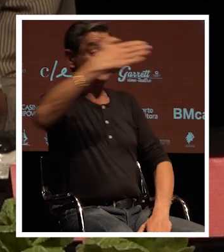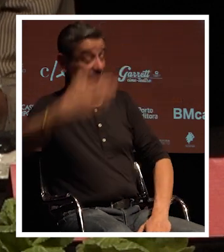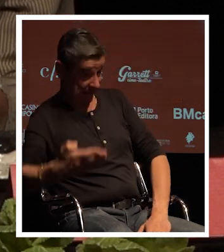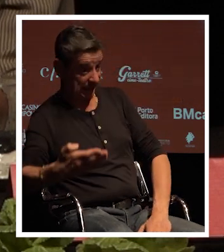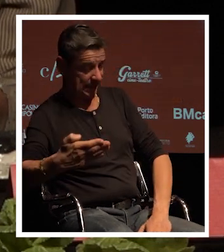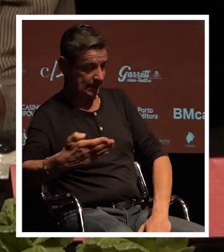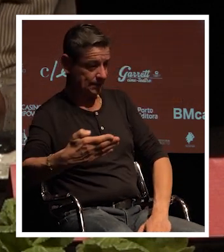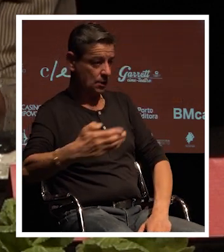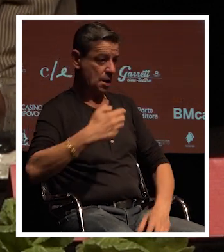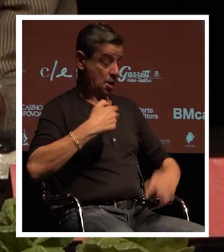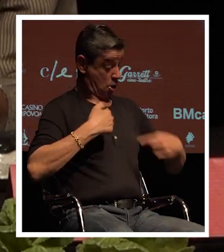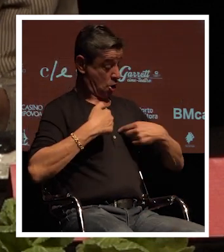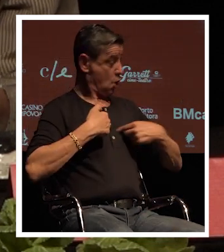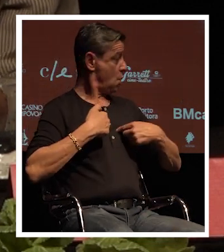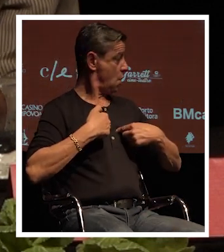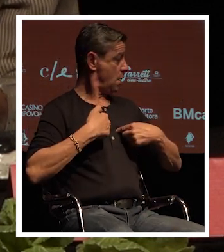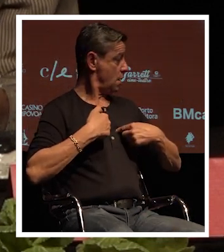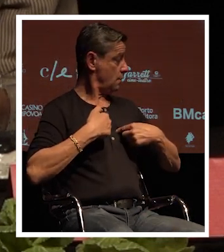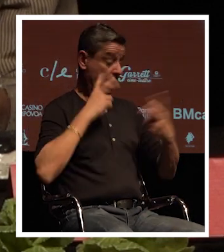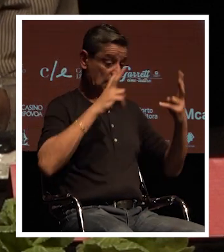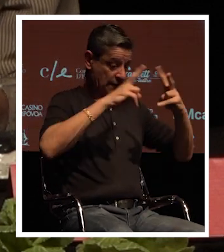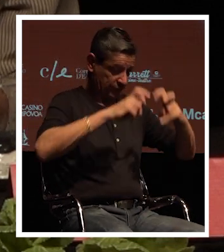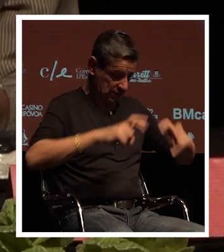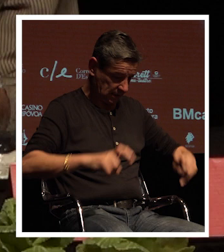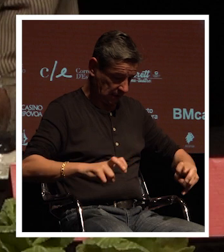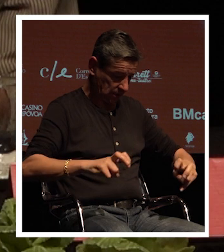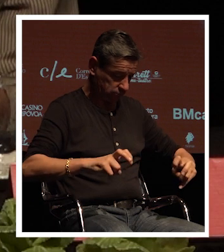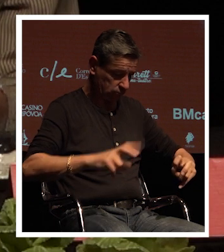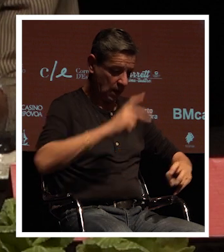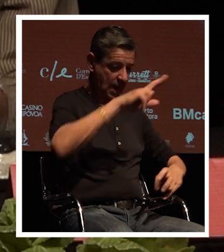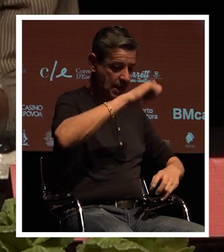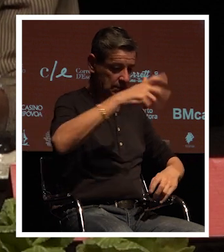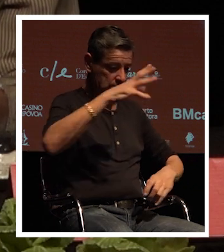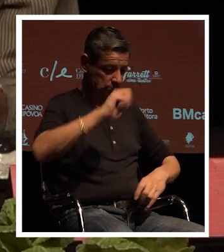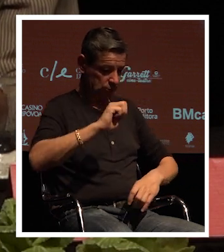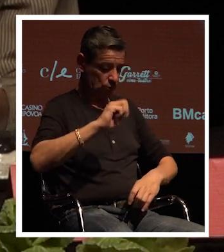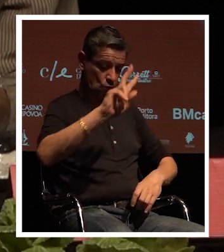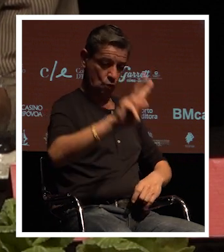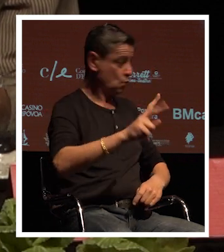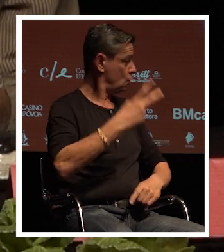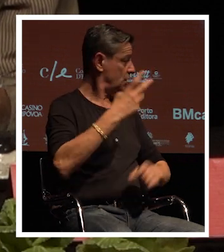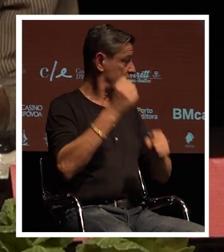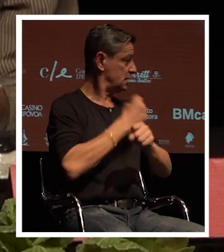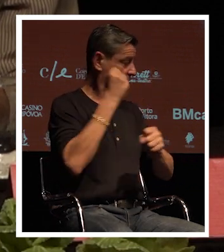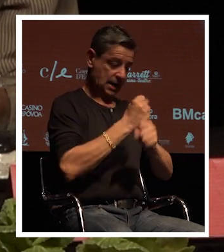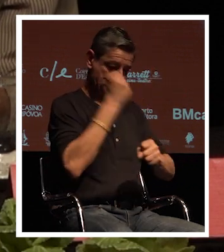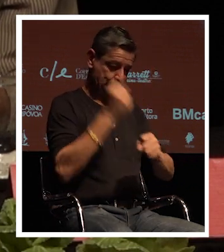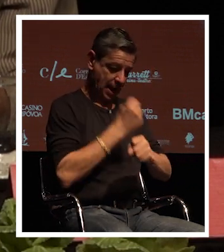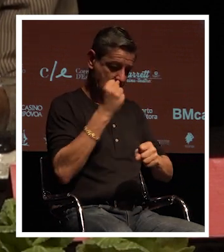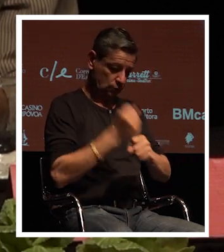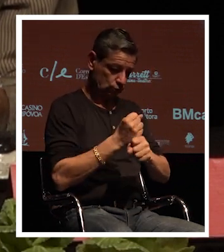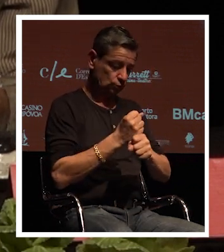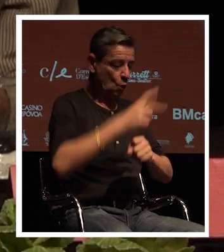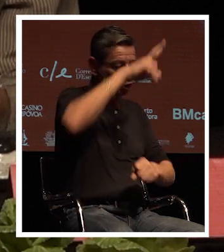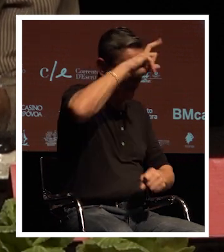1977 e eu quando festive a investigá-lo porque eu trabalhei o áreas num nos meus dois trabalhos que fiz com com músicos